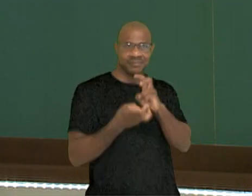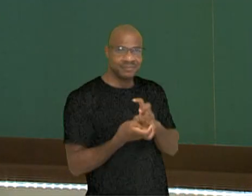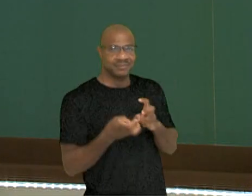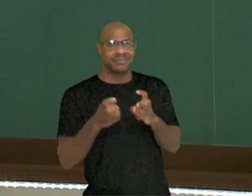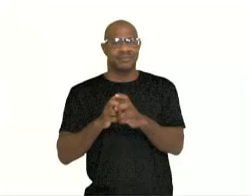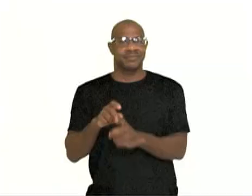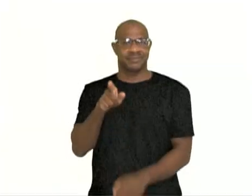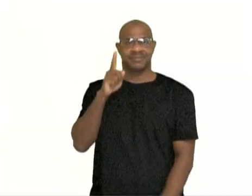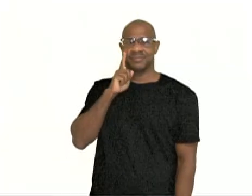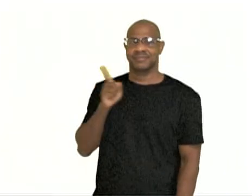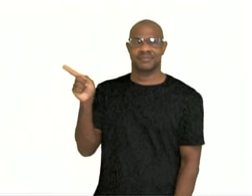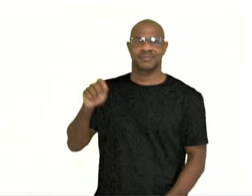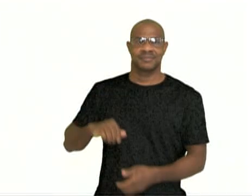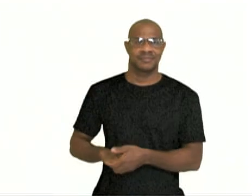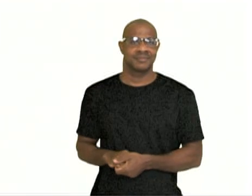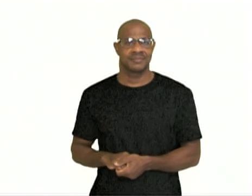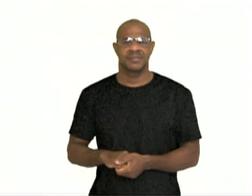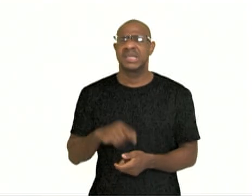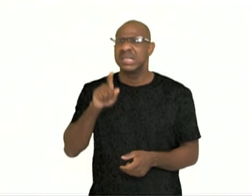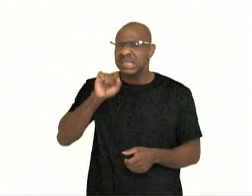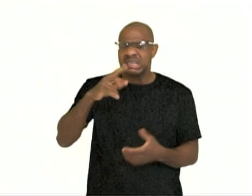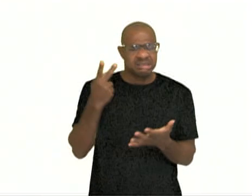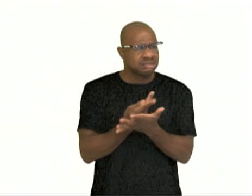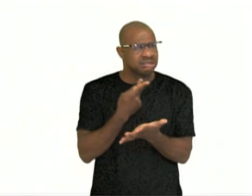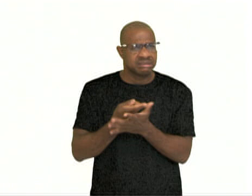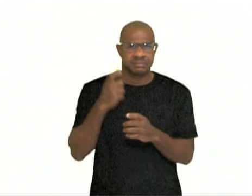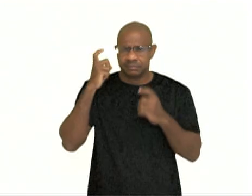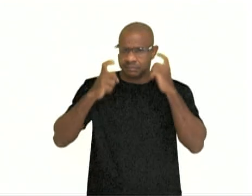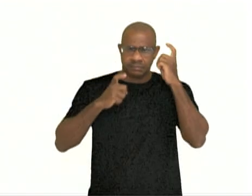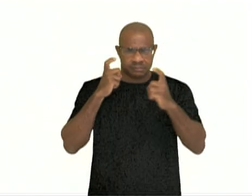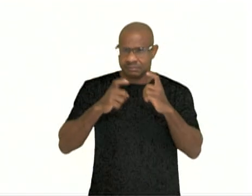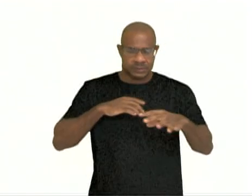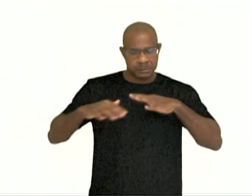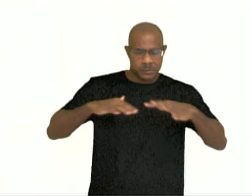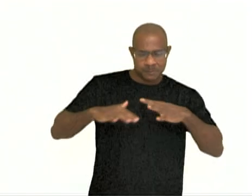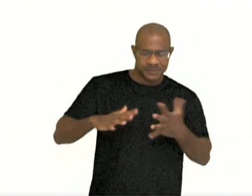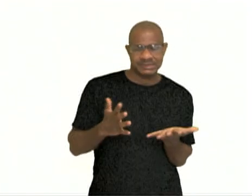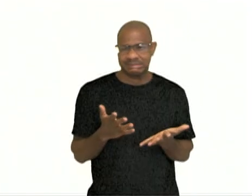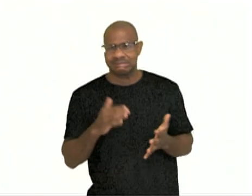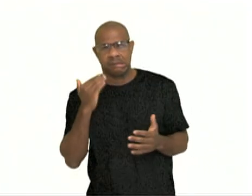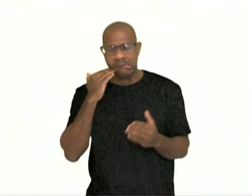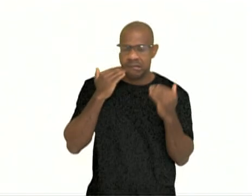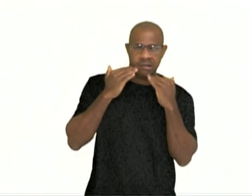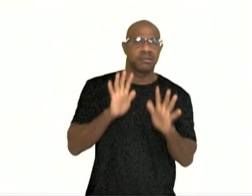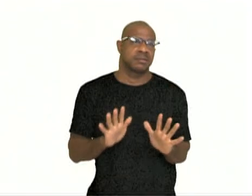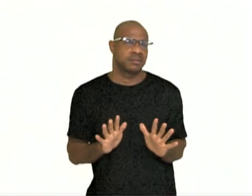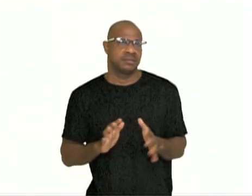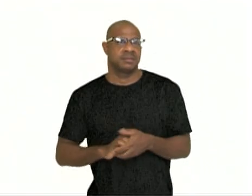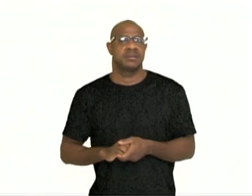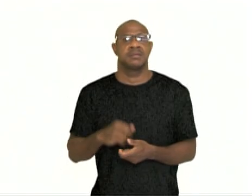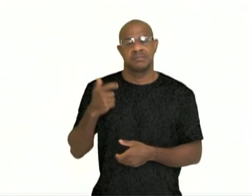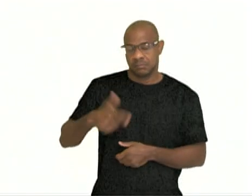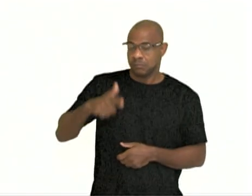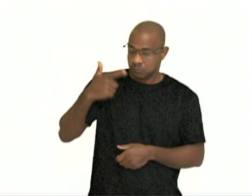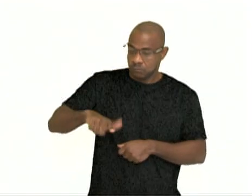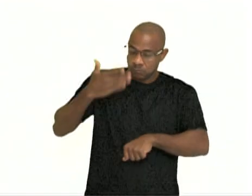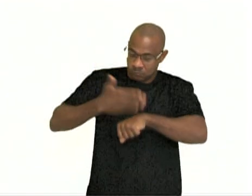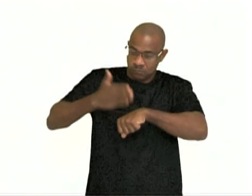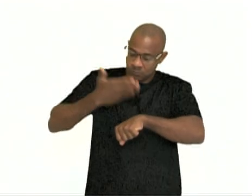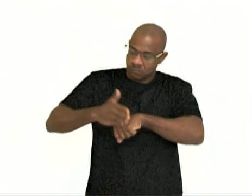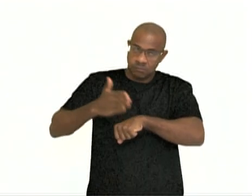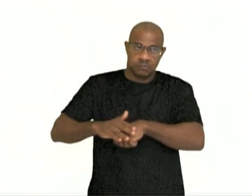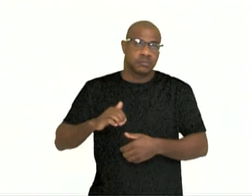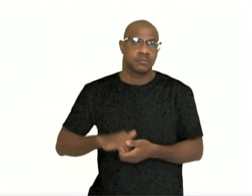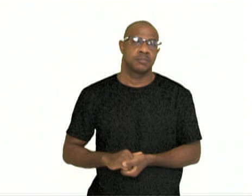tentar? Não se preocupe se você errar, sua coordenação vai ficando melhor, né, se você for repetindo a ginga